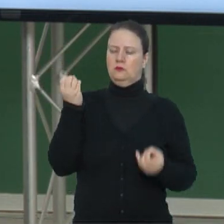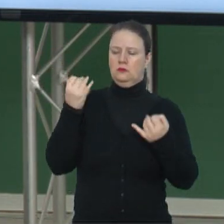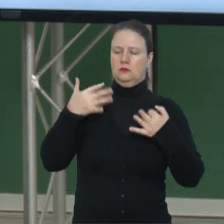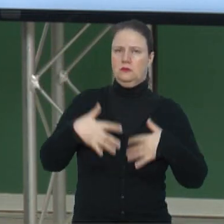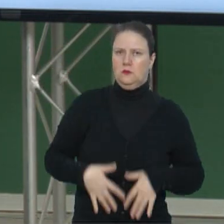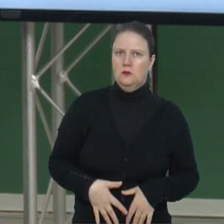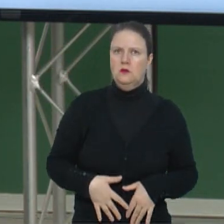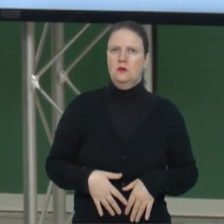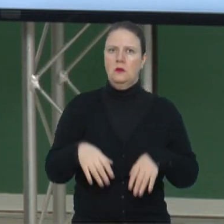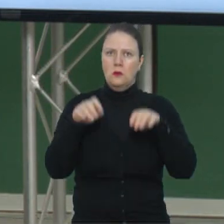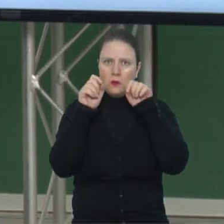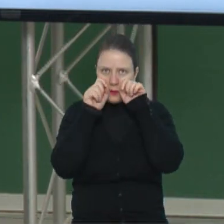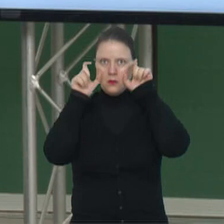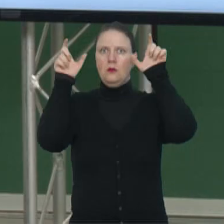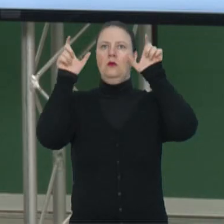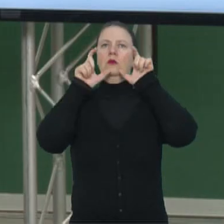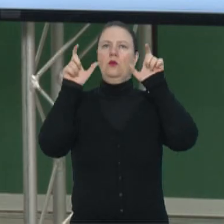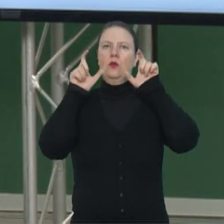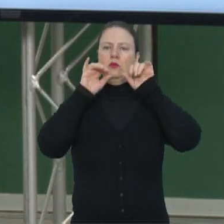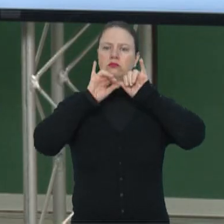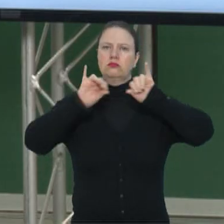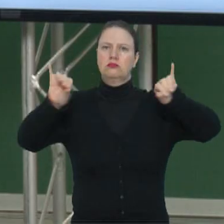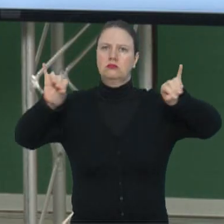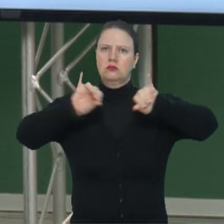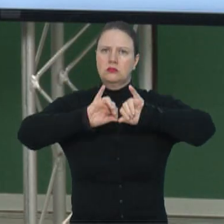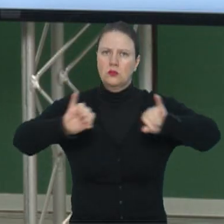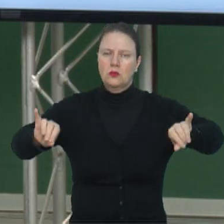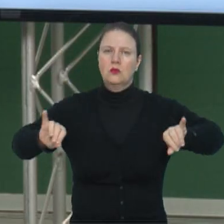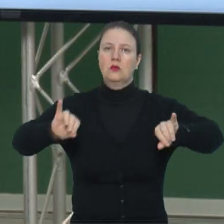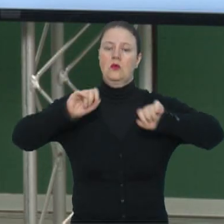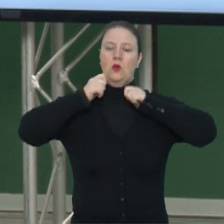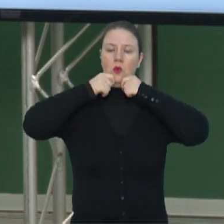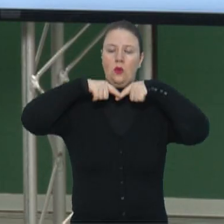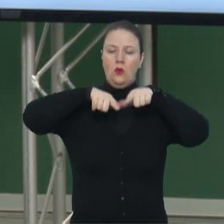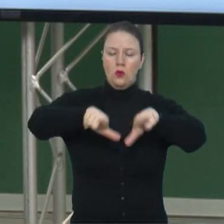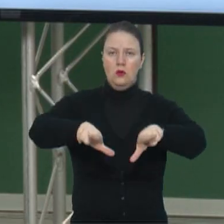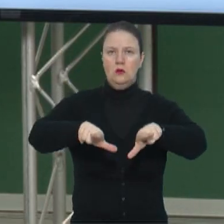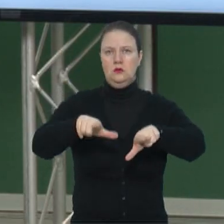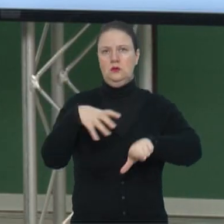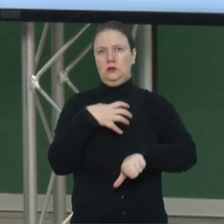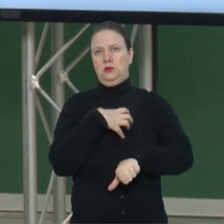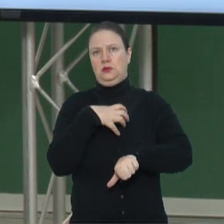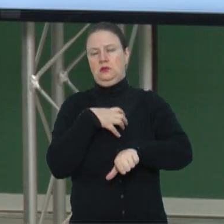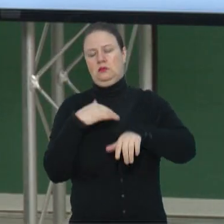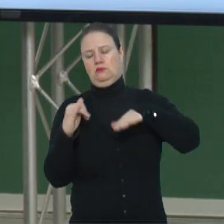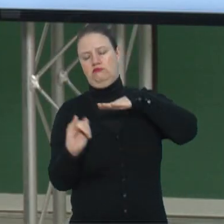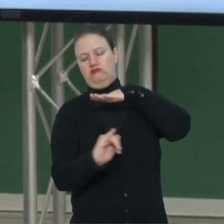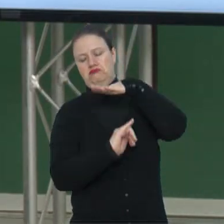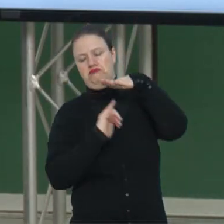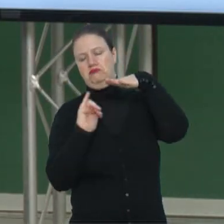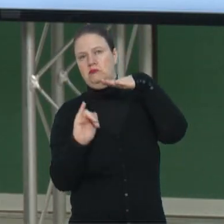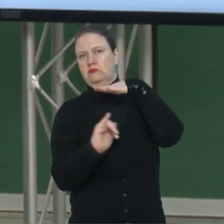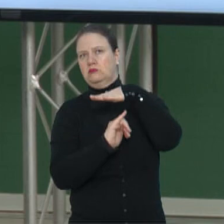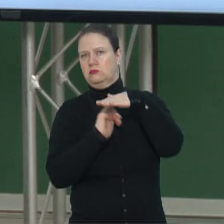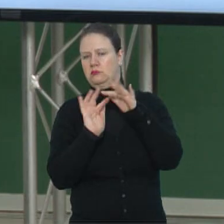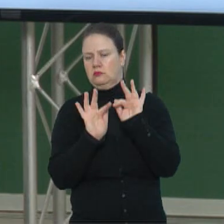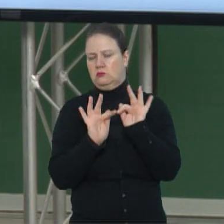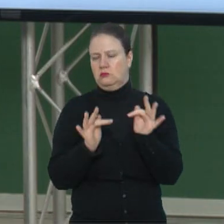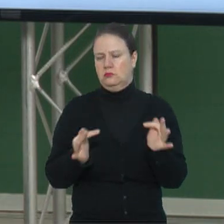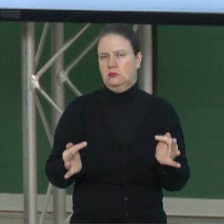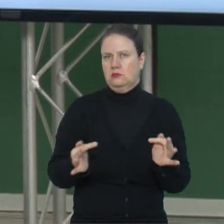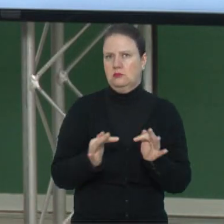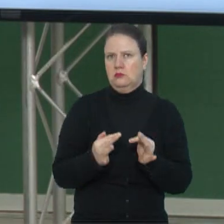sobre advertisement, eu disse da linguagem que é usada, é uma linguagem mais informal, eles usam